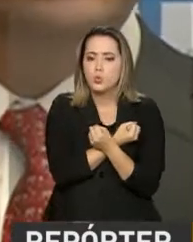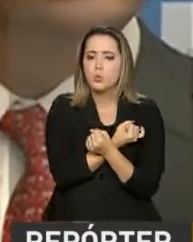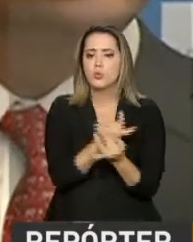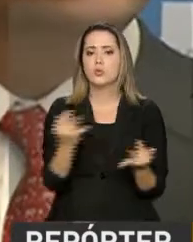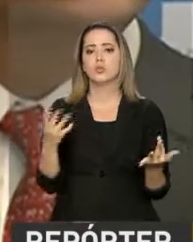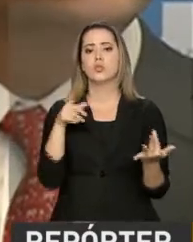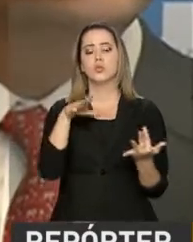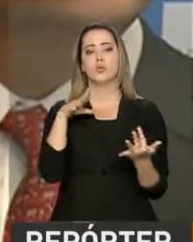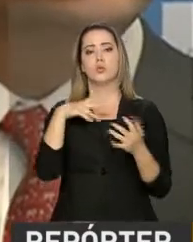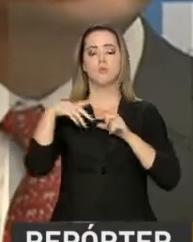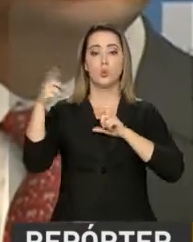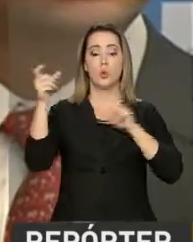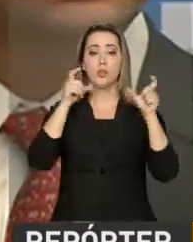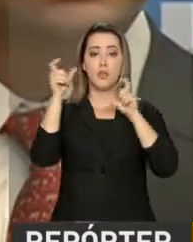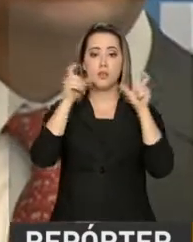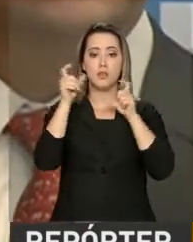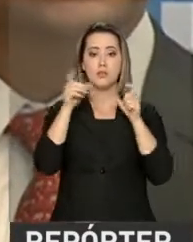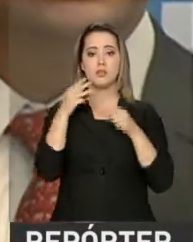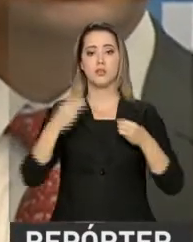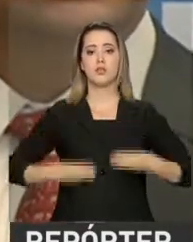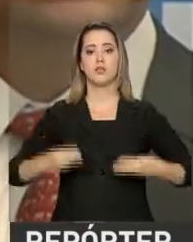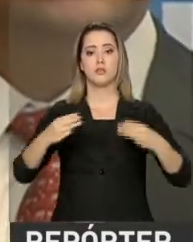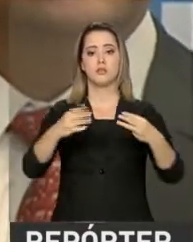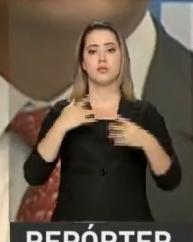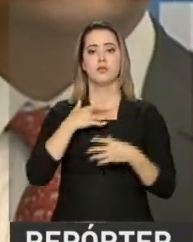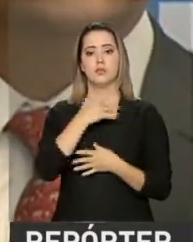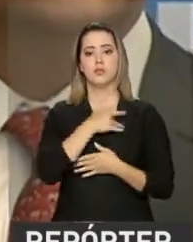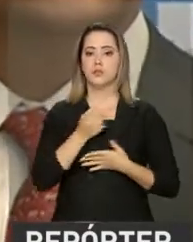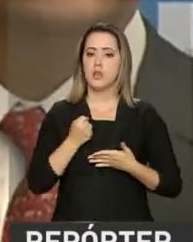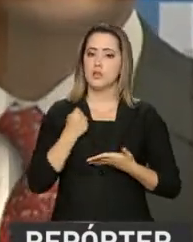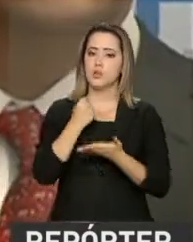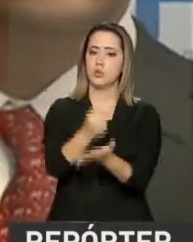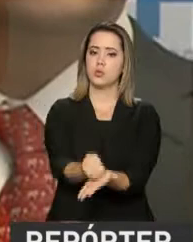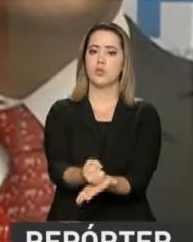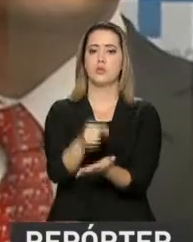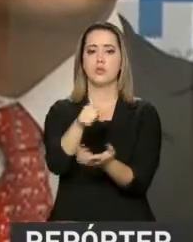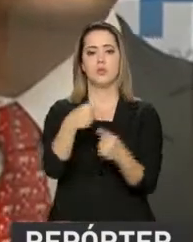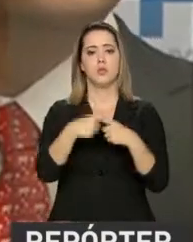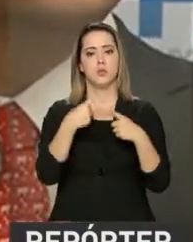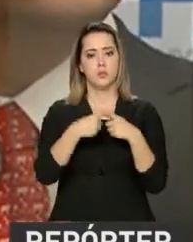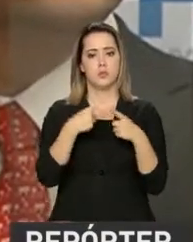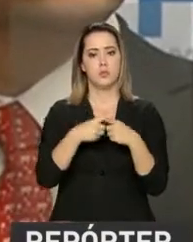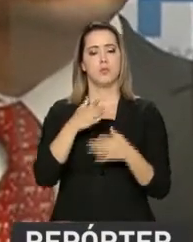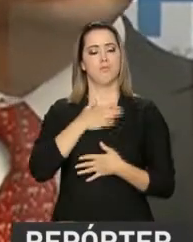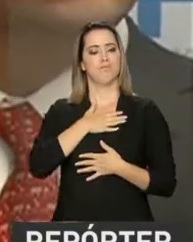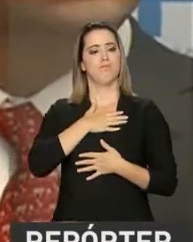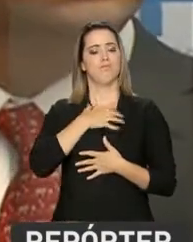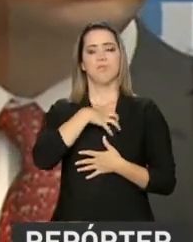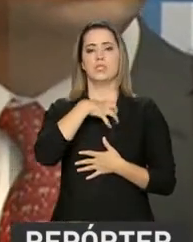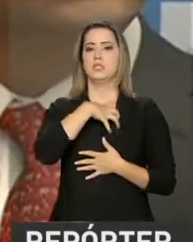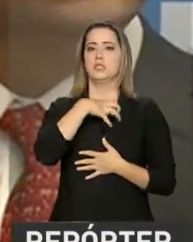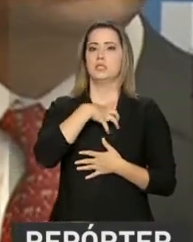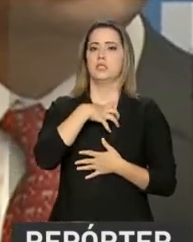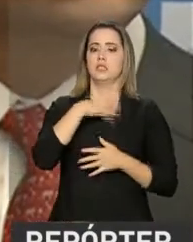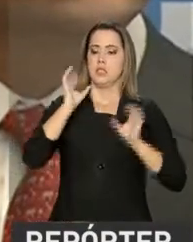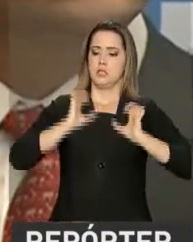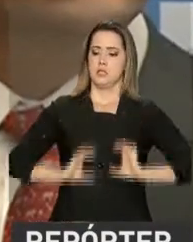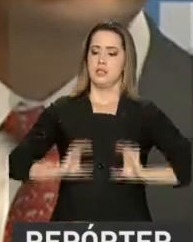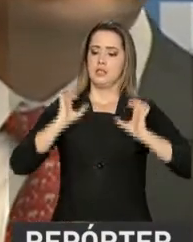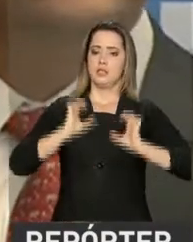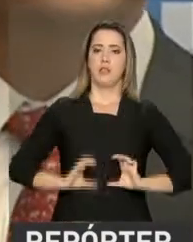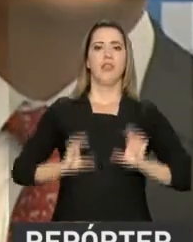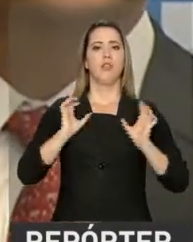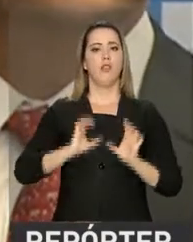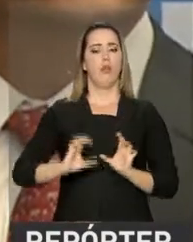mesmo ministério da saúde deu porque me senti cidadão comum influênciando